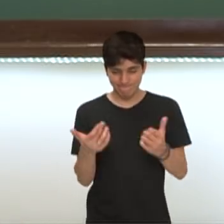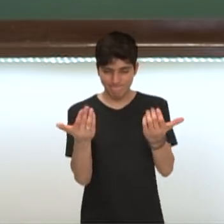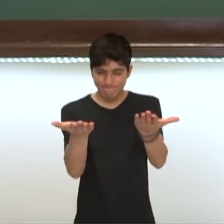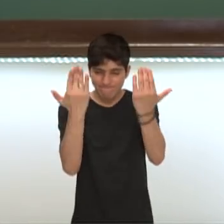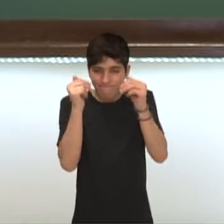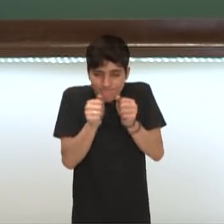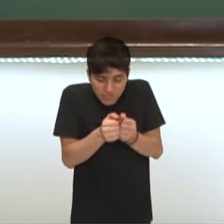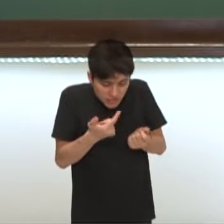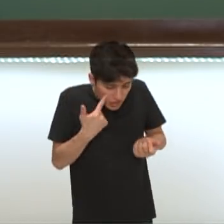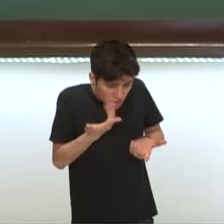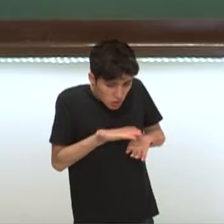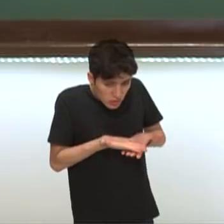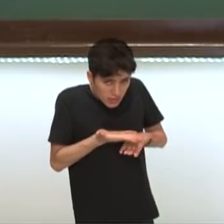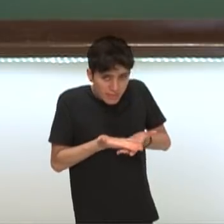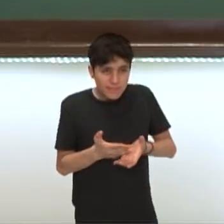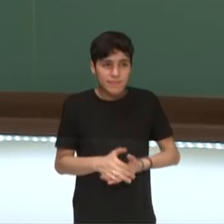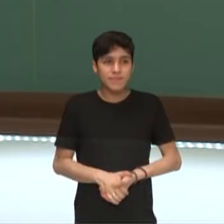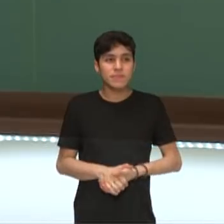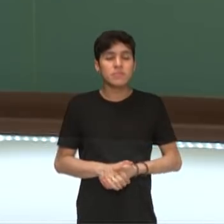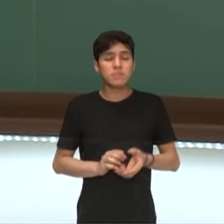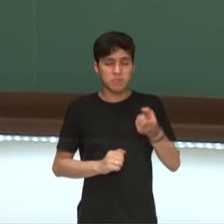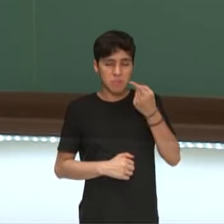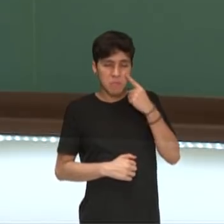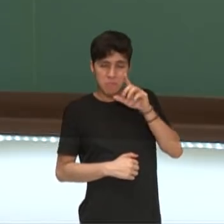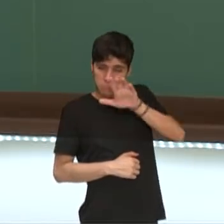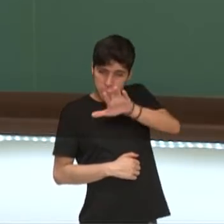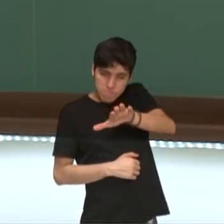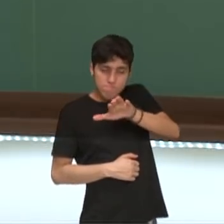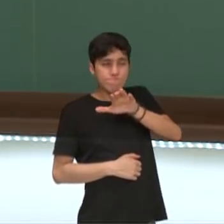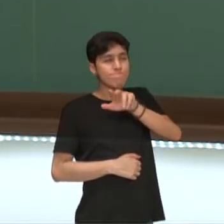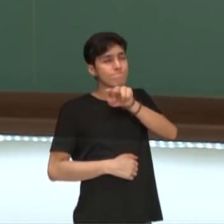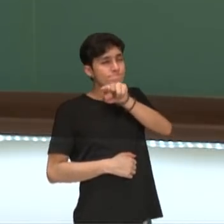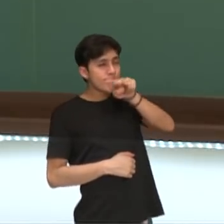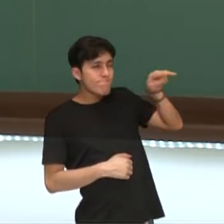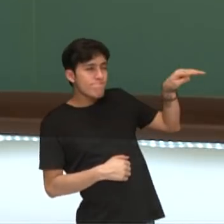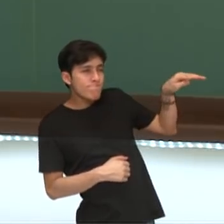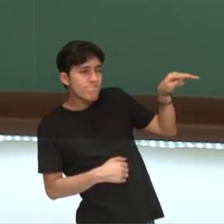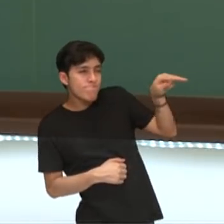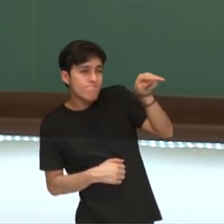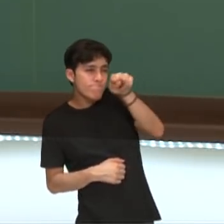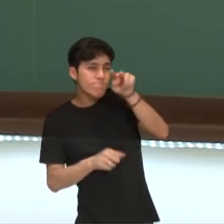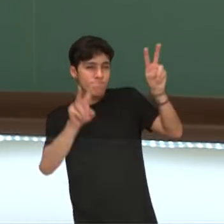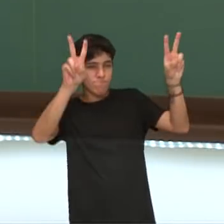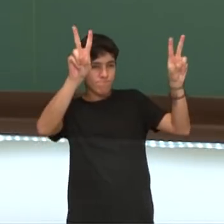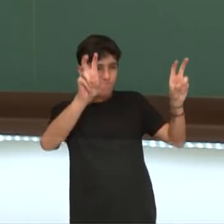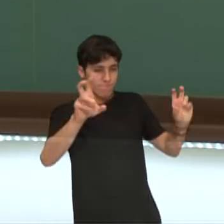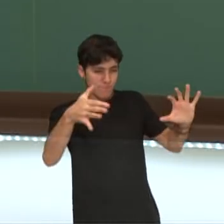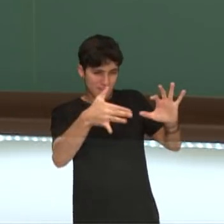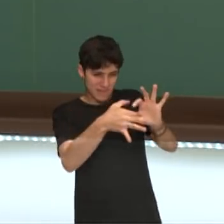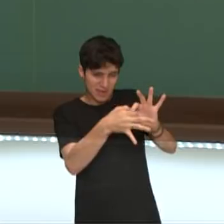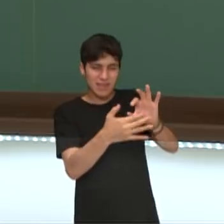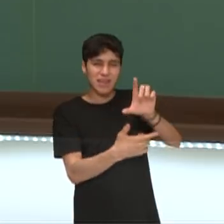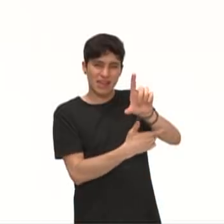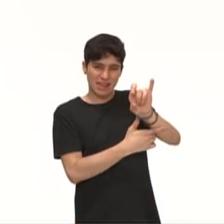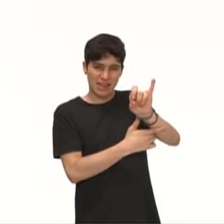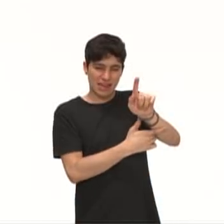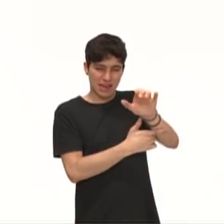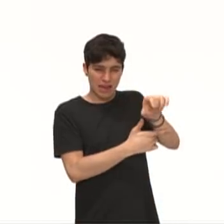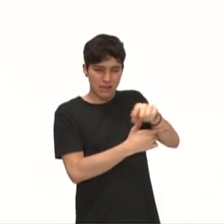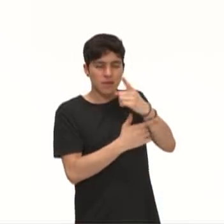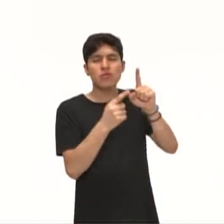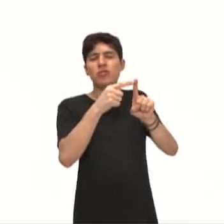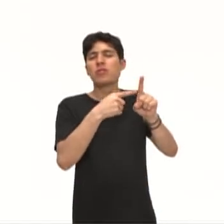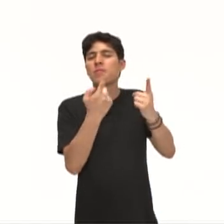Vamos lá então, gente? Considerando então, dentro do tema ali de ligação, né, o tipo de ligação